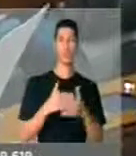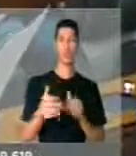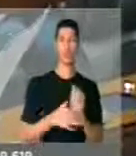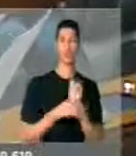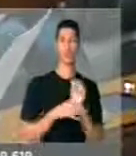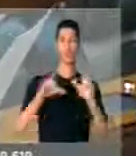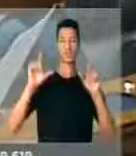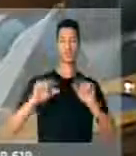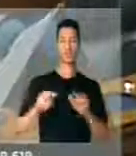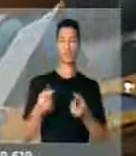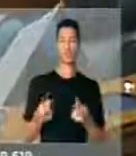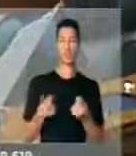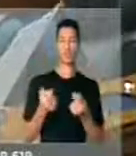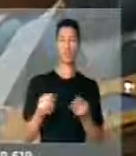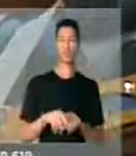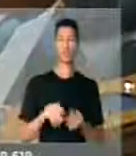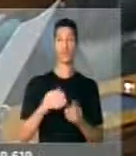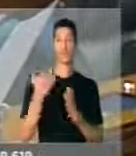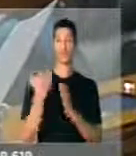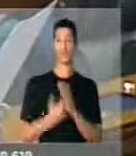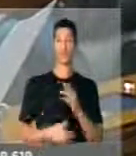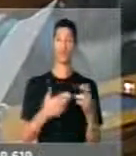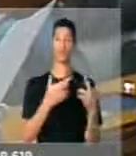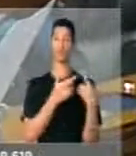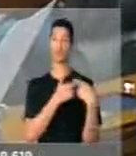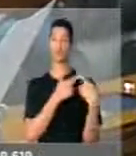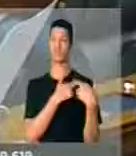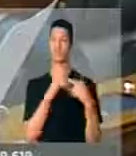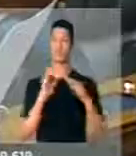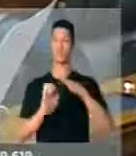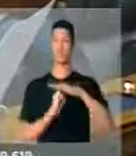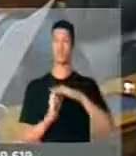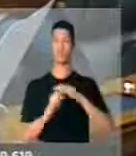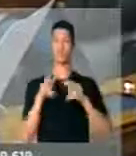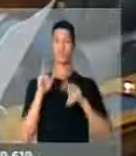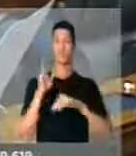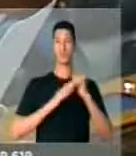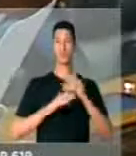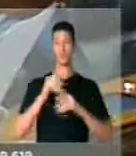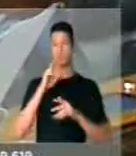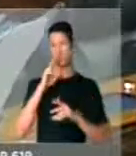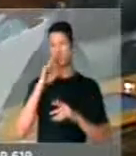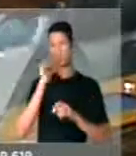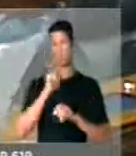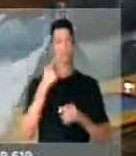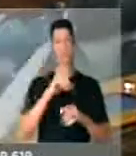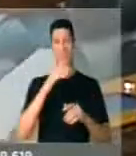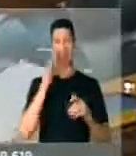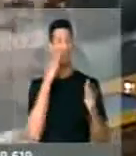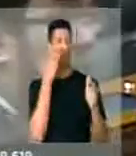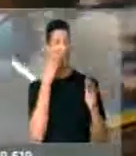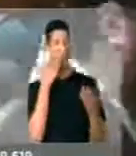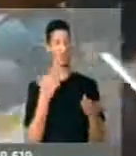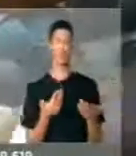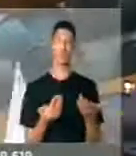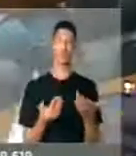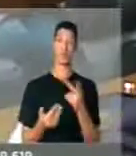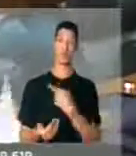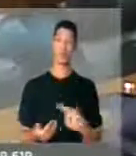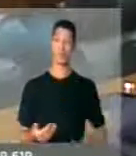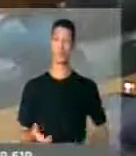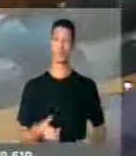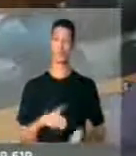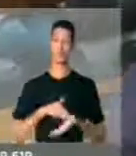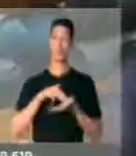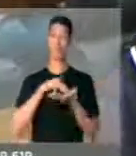de redução de preço e exclusão da responsabilidade das empresas no caso de força maior imprevisível. Senhor presidente, essa é